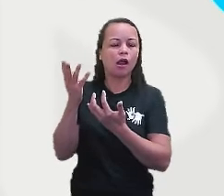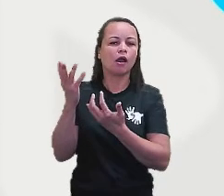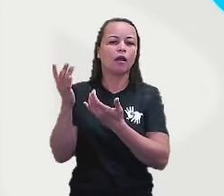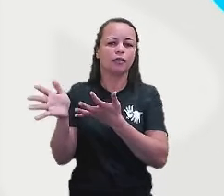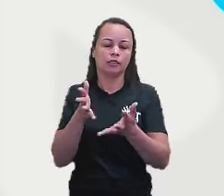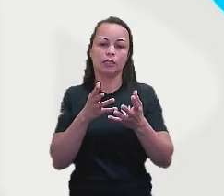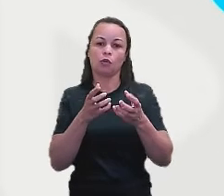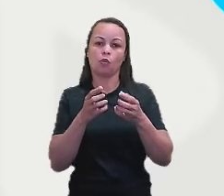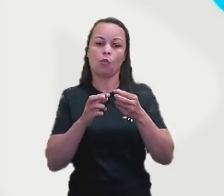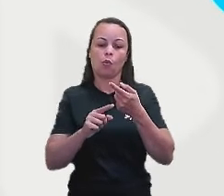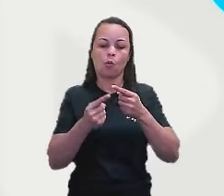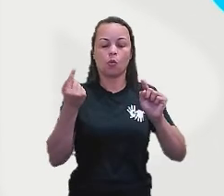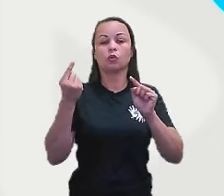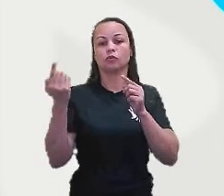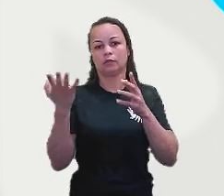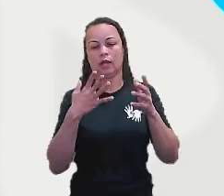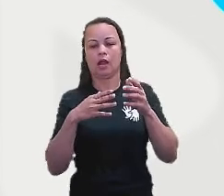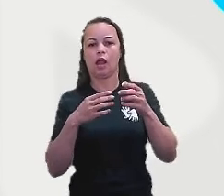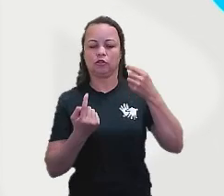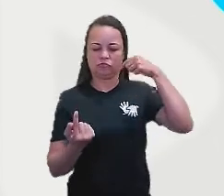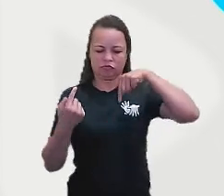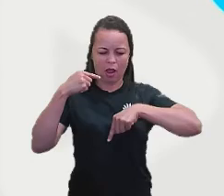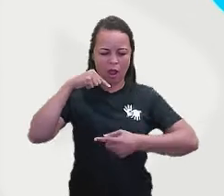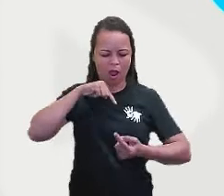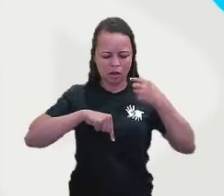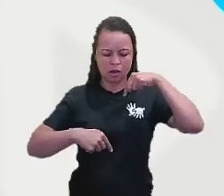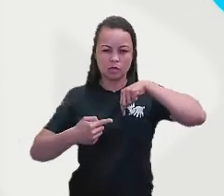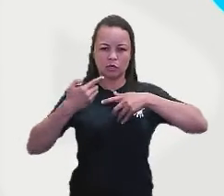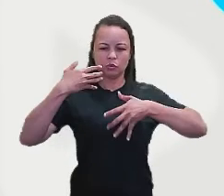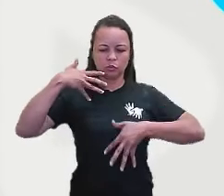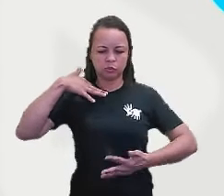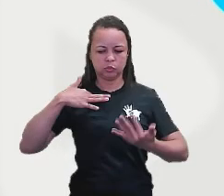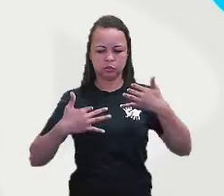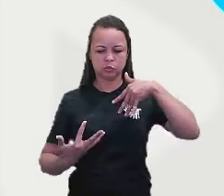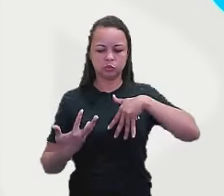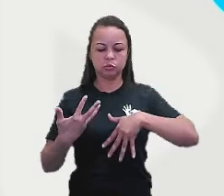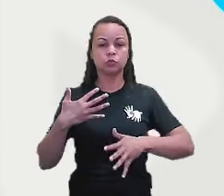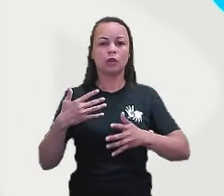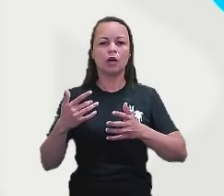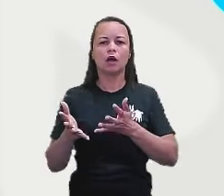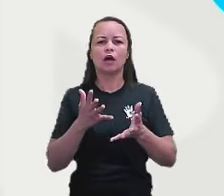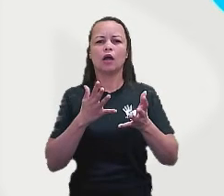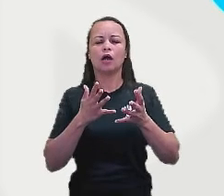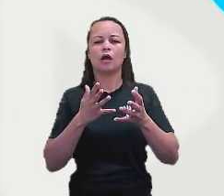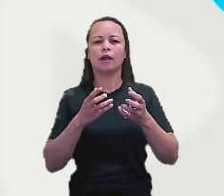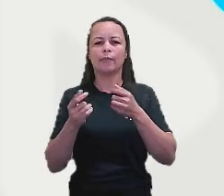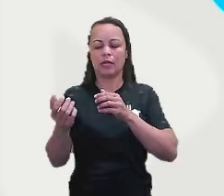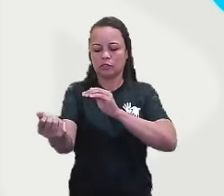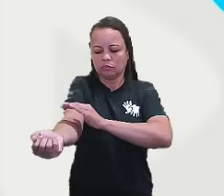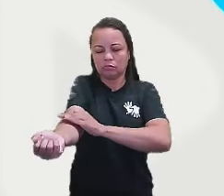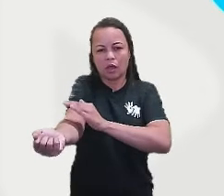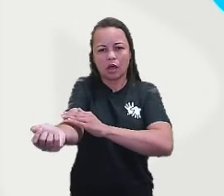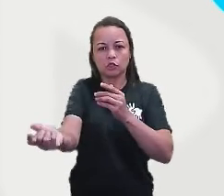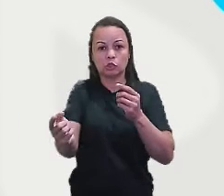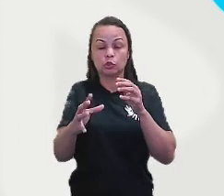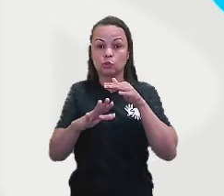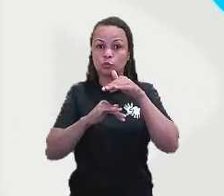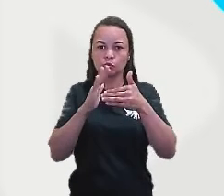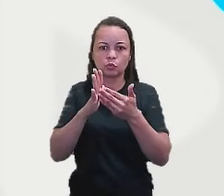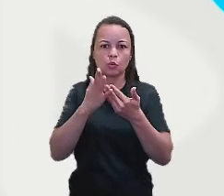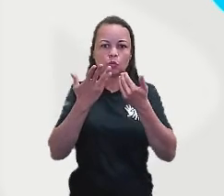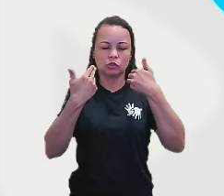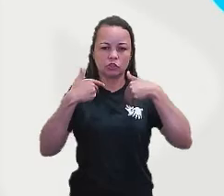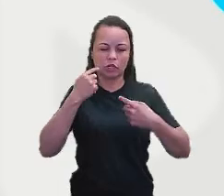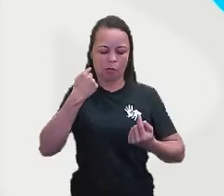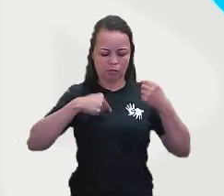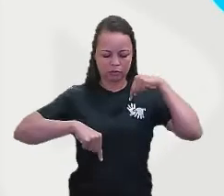contra a parede das artérias, dos vasos sanguíneos, né? A pressão arterial, bem como a de todo o sistema circulatório,